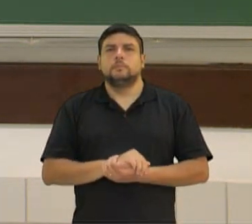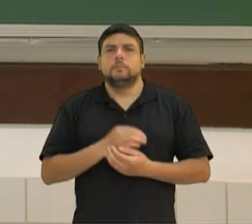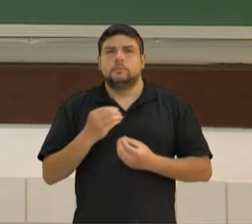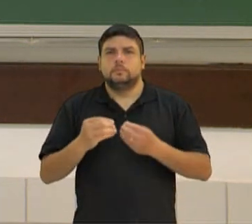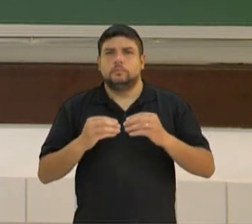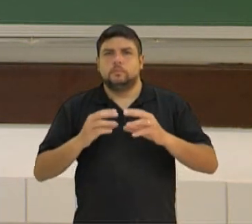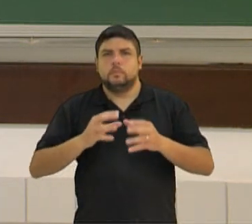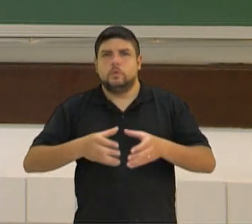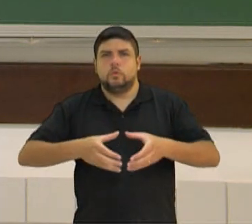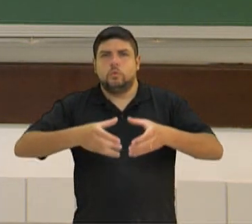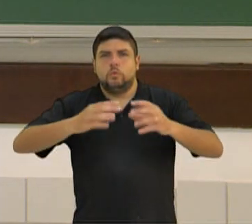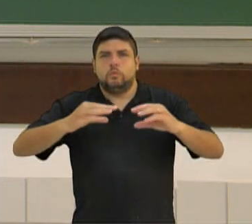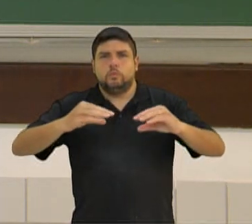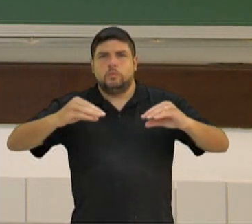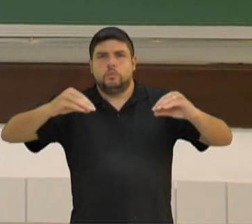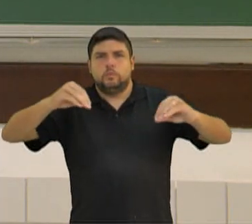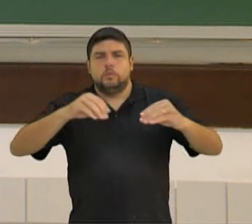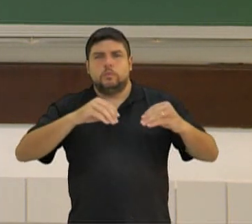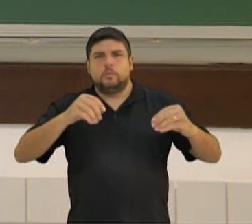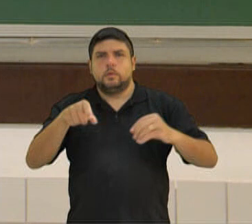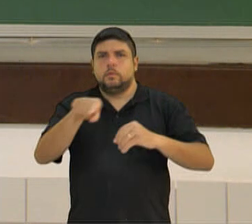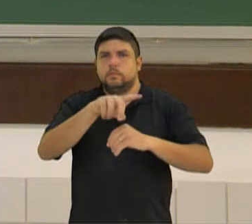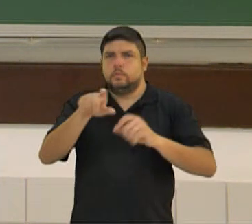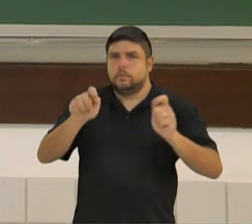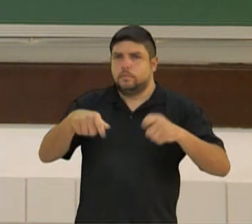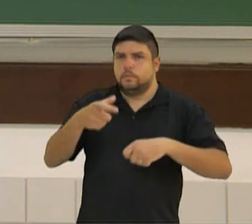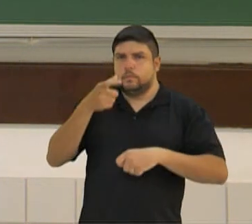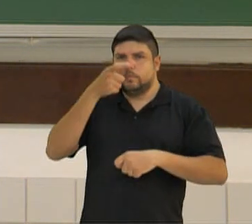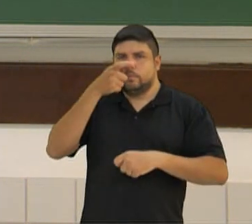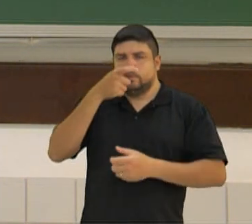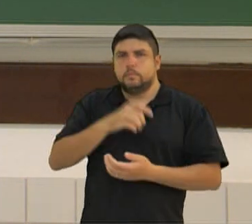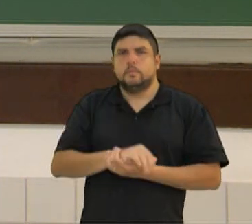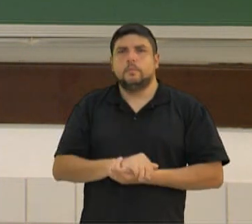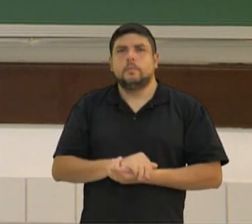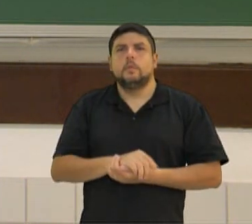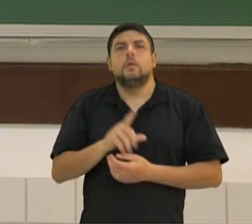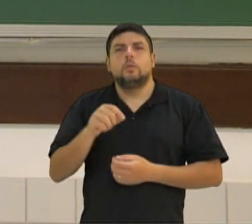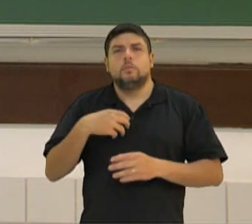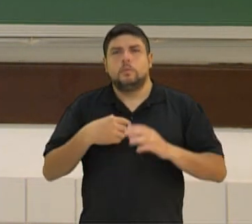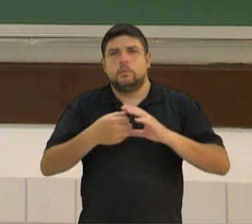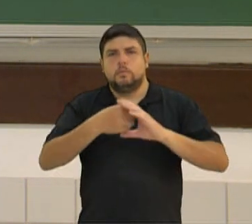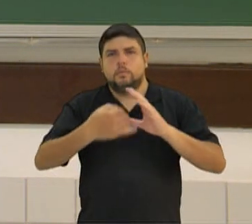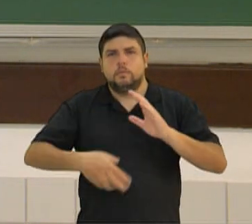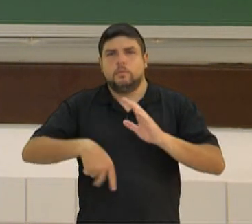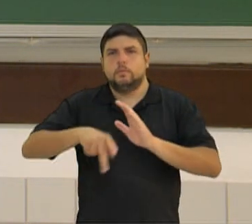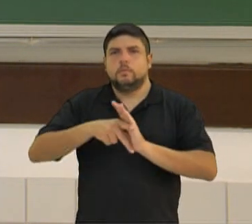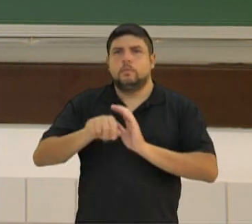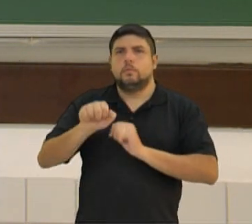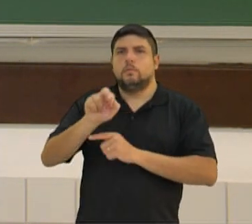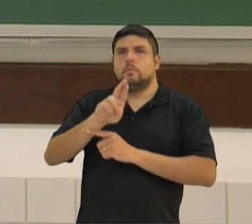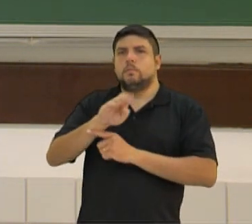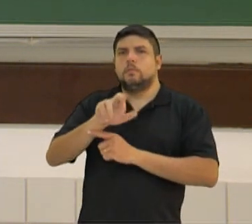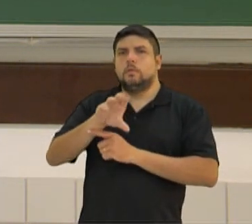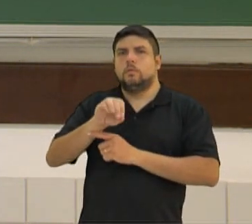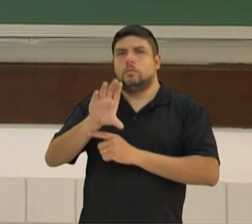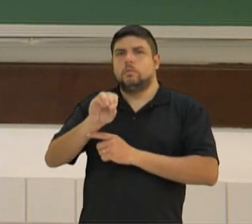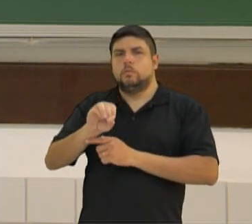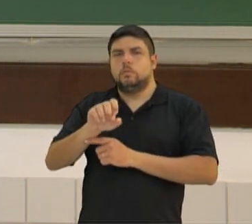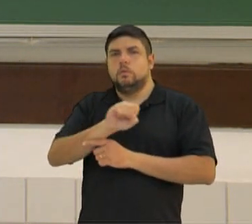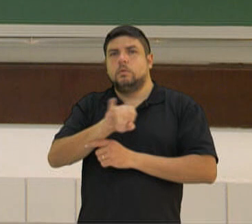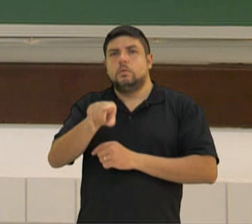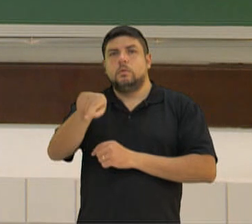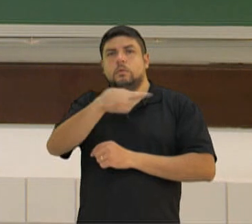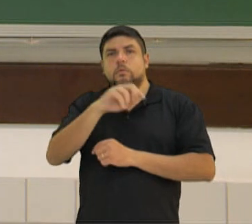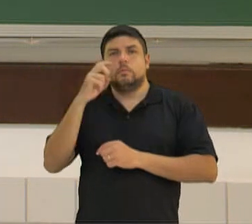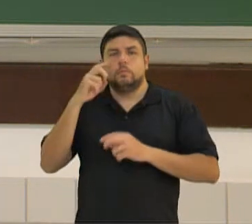formato circular, ó, que vocês podem observar, tá? Isso é uma característica do barroco, se vocês forem analisar,